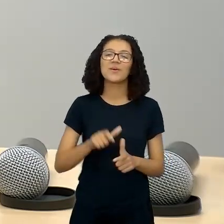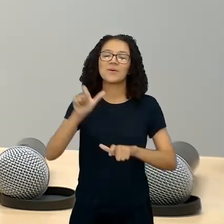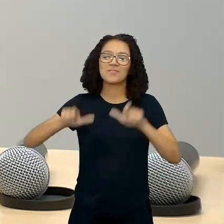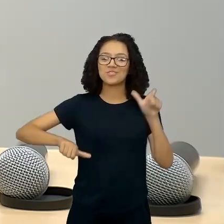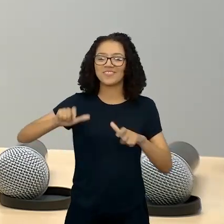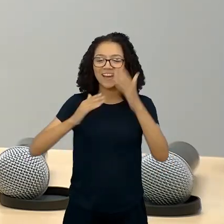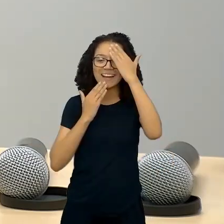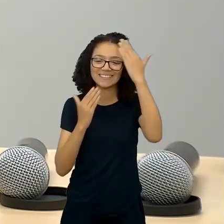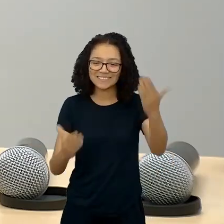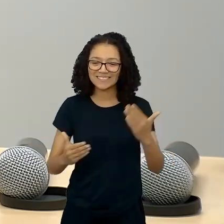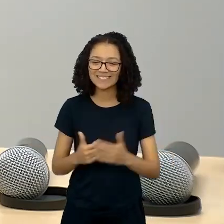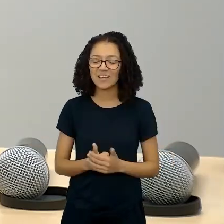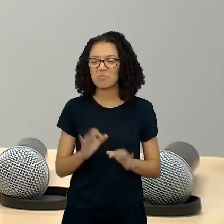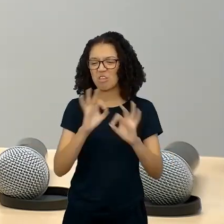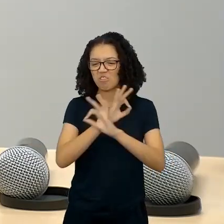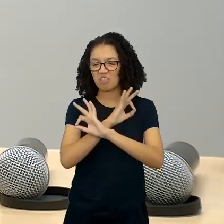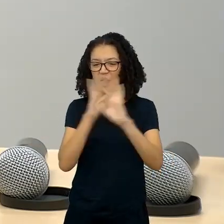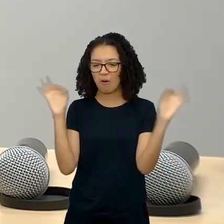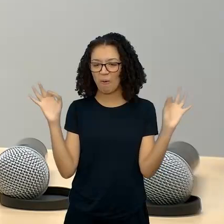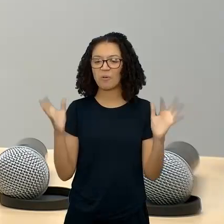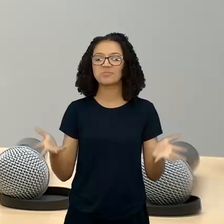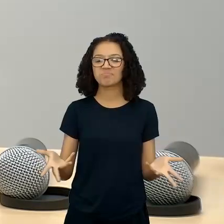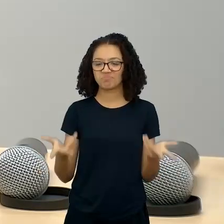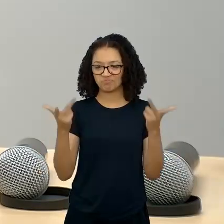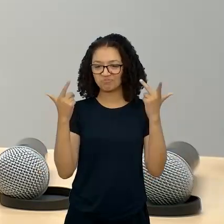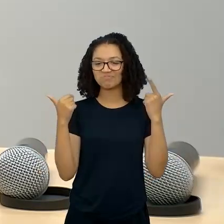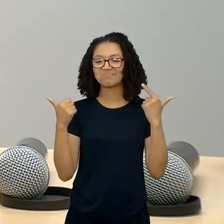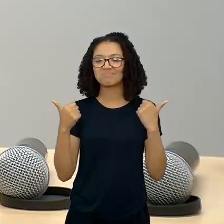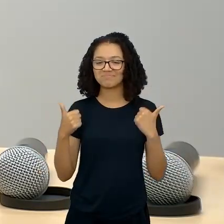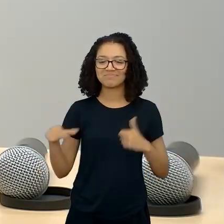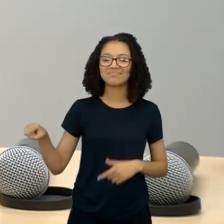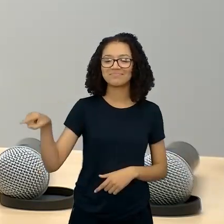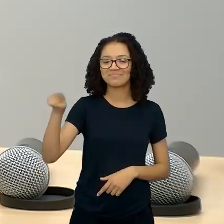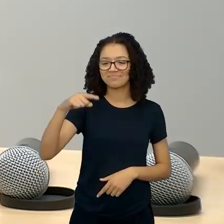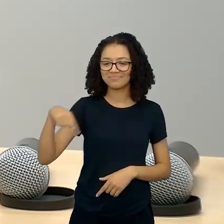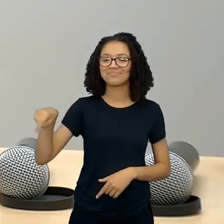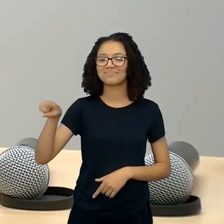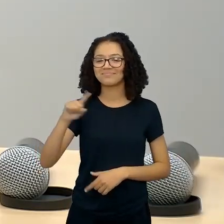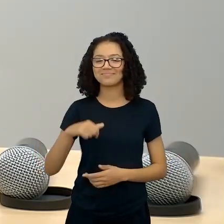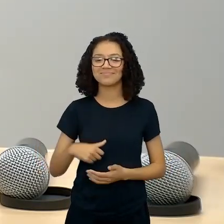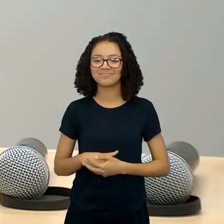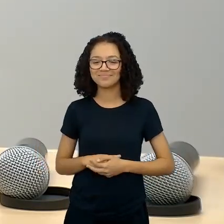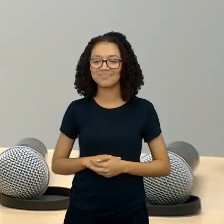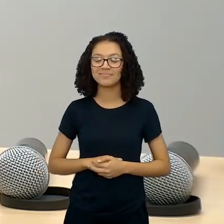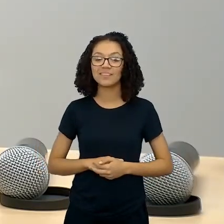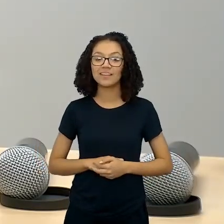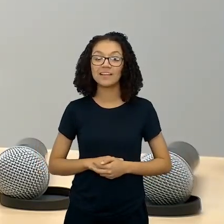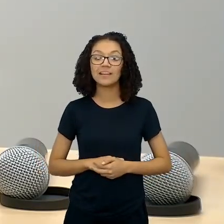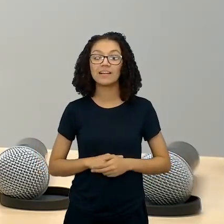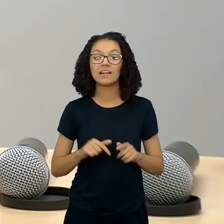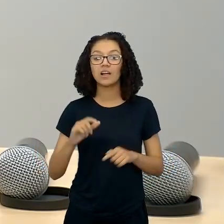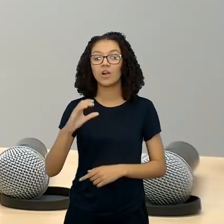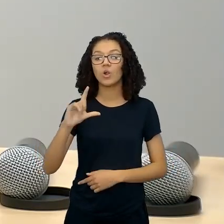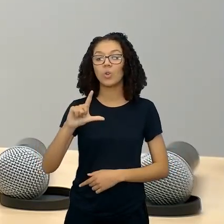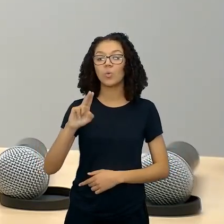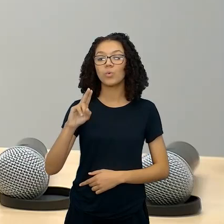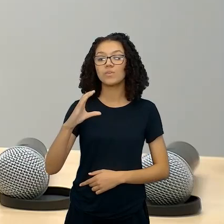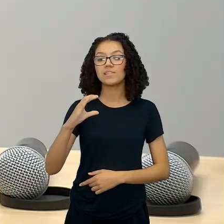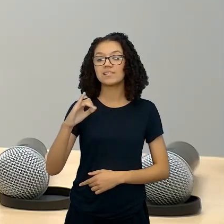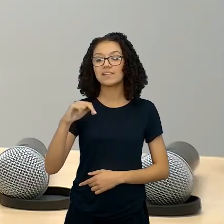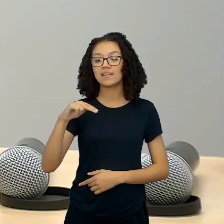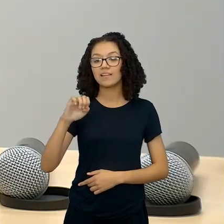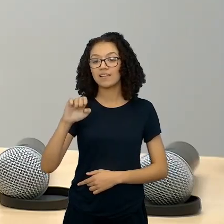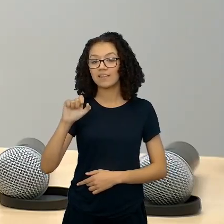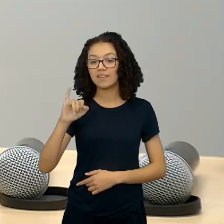ótima formação. Tá mesmo, gente. Aqui, pessoal maravilhoso, né? Trabalhando aqui com a gente. A Lucinéia está trabalhando